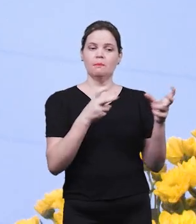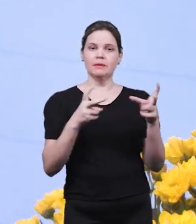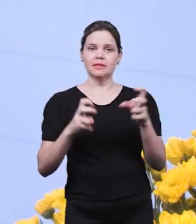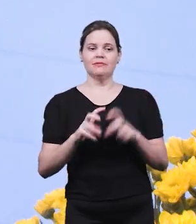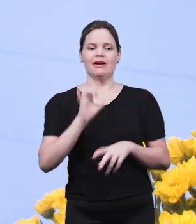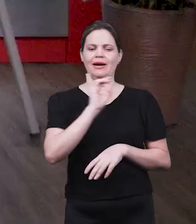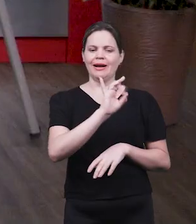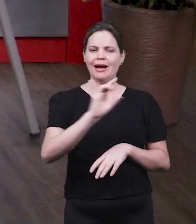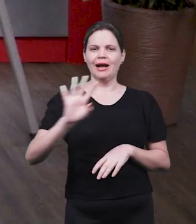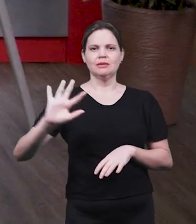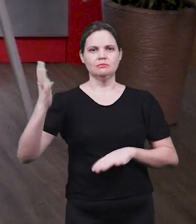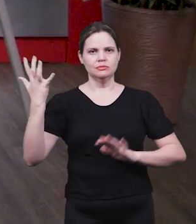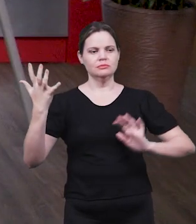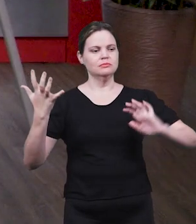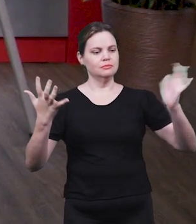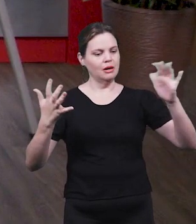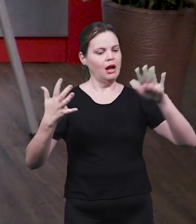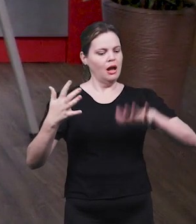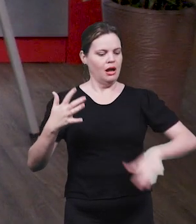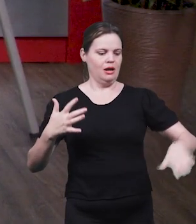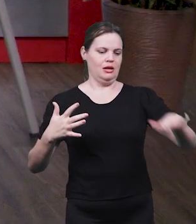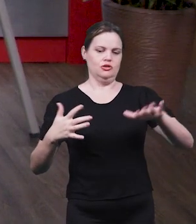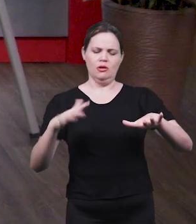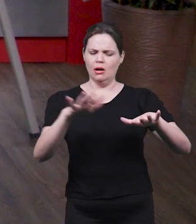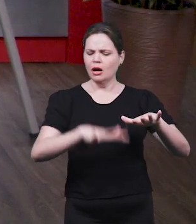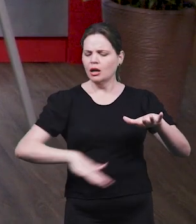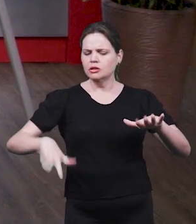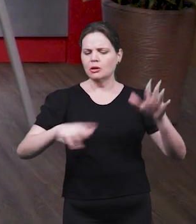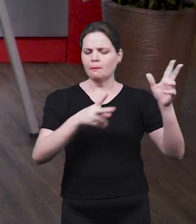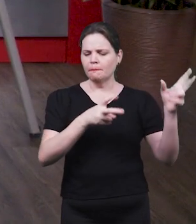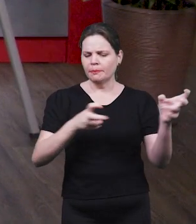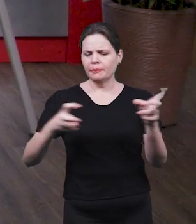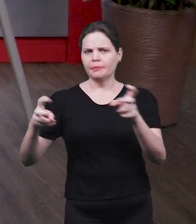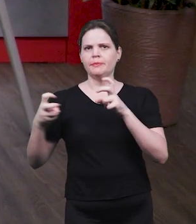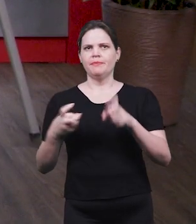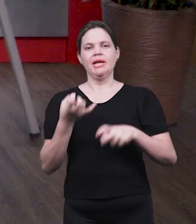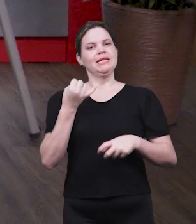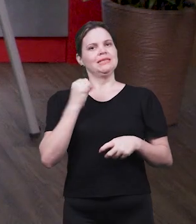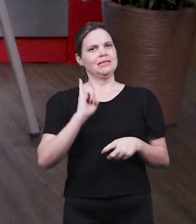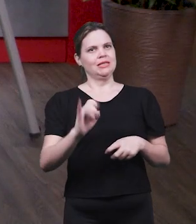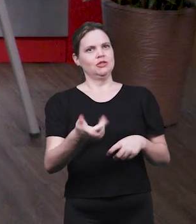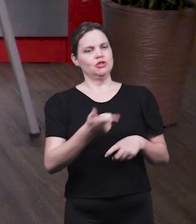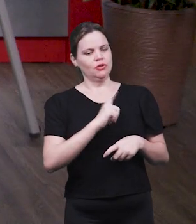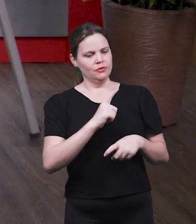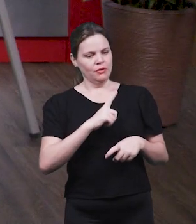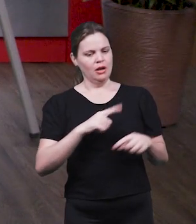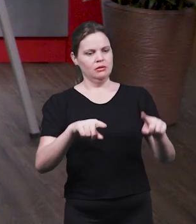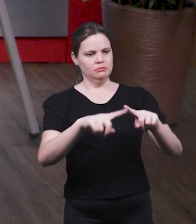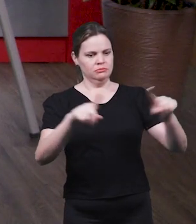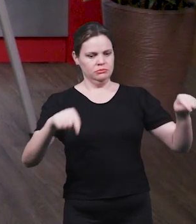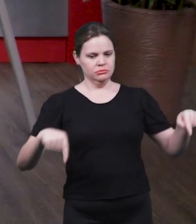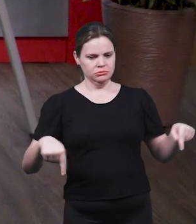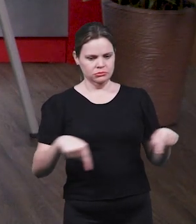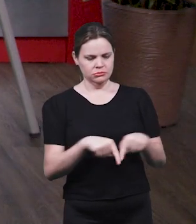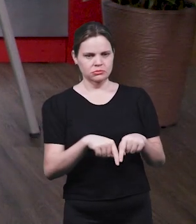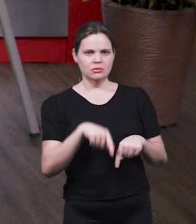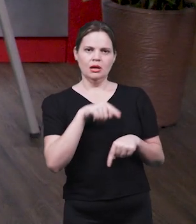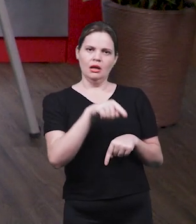cada região. O processo administrativo, né? Isso. Se no procedimento de demarcação foram